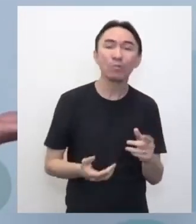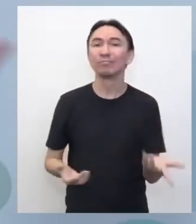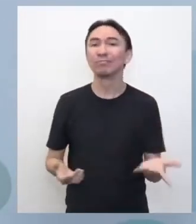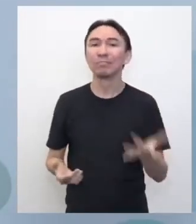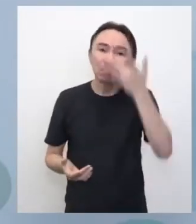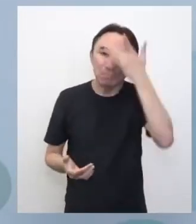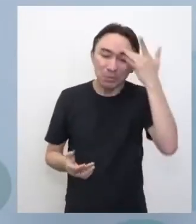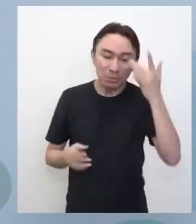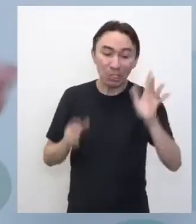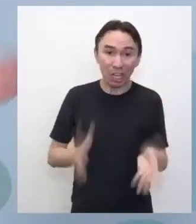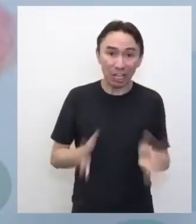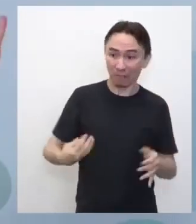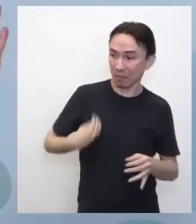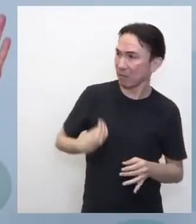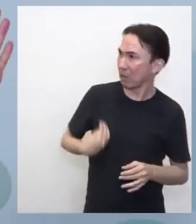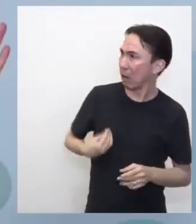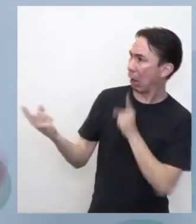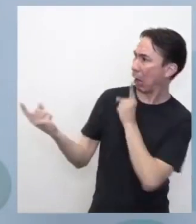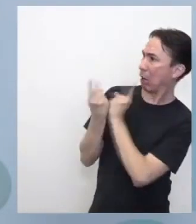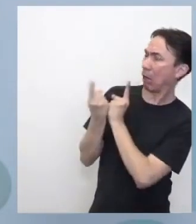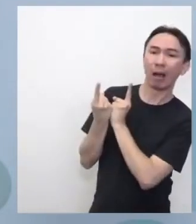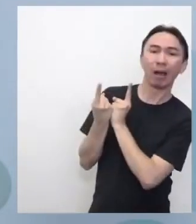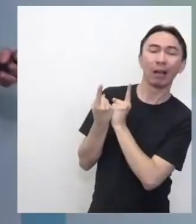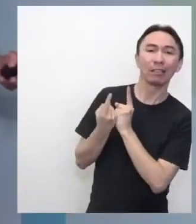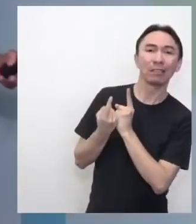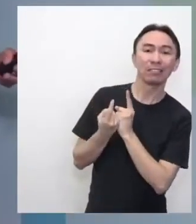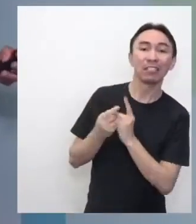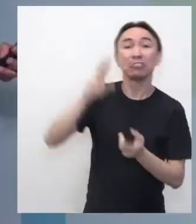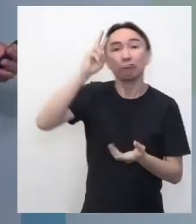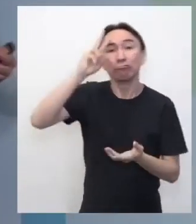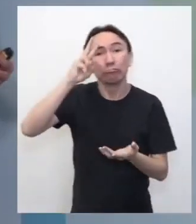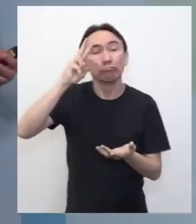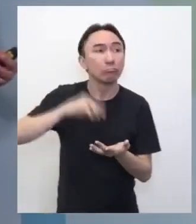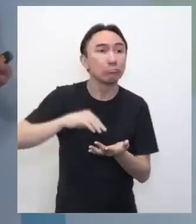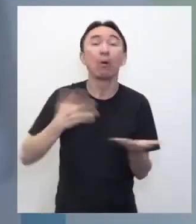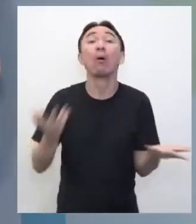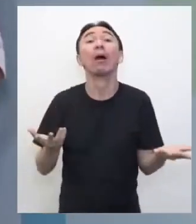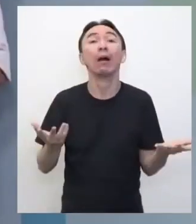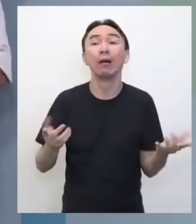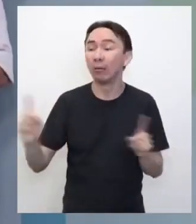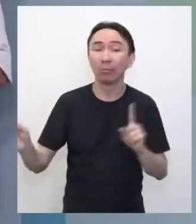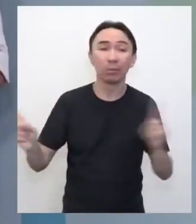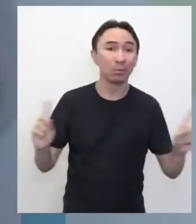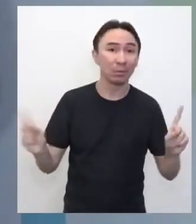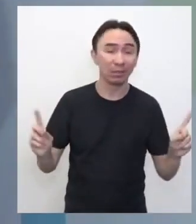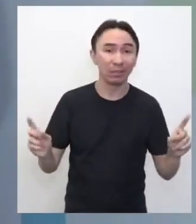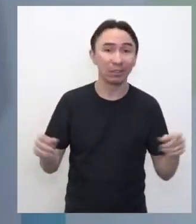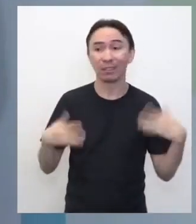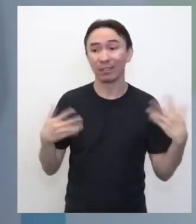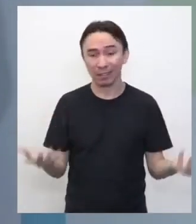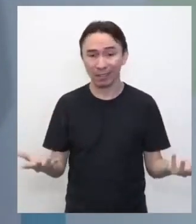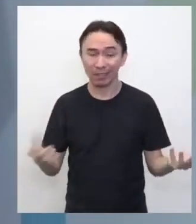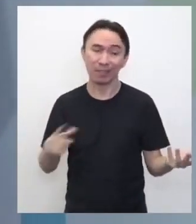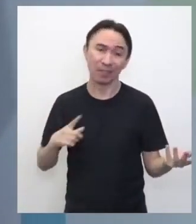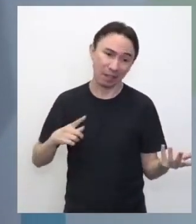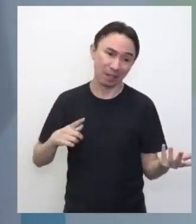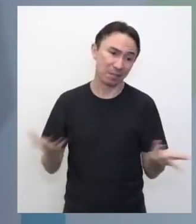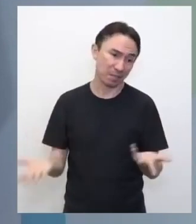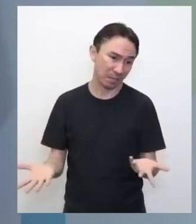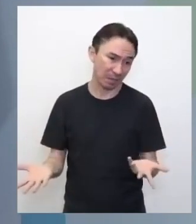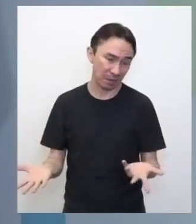da história através... Olha, não sei, pensei nisso. Estamos fazendo literatura, estamos abrindo possibilidades. Olha só, nós temos do lado aqui,